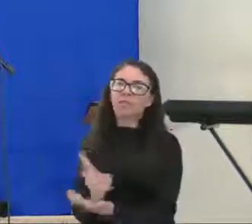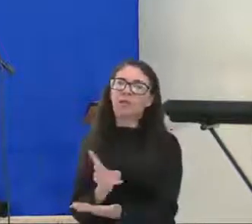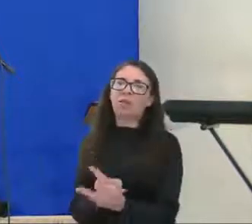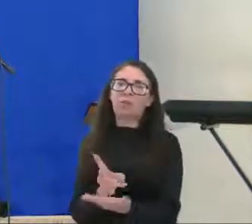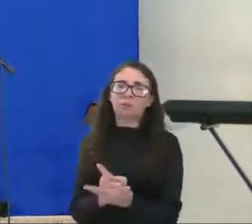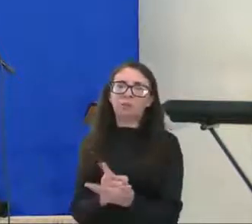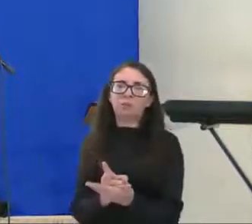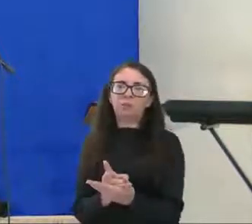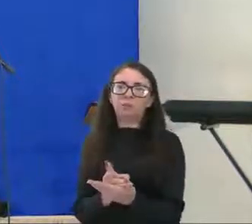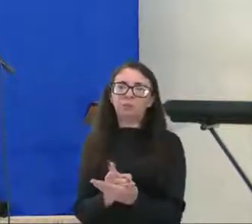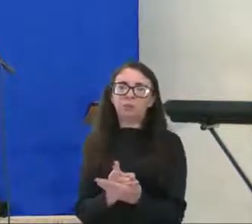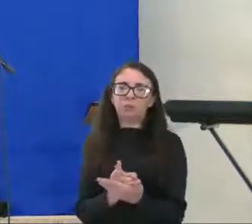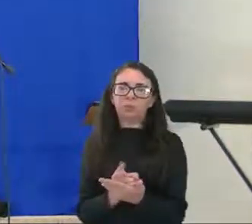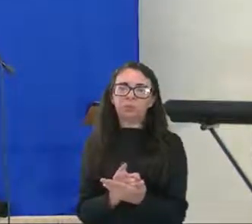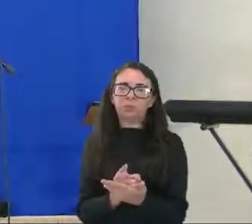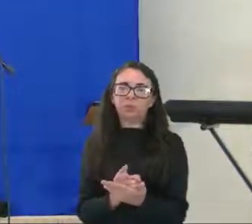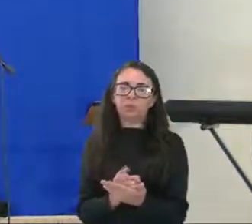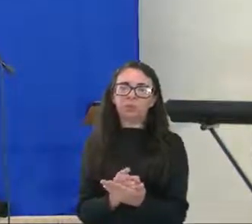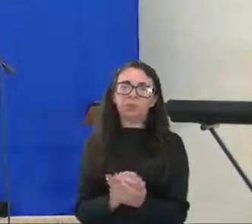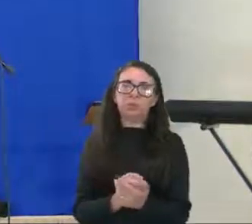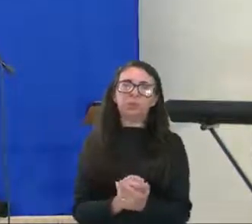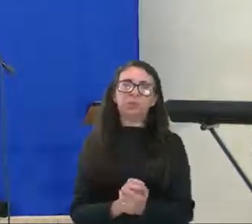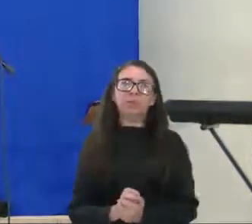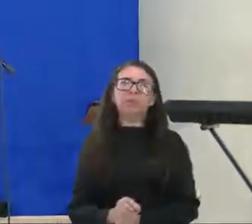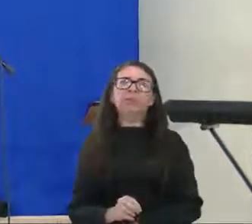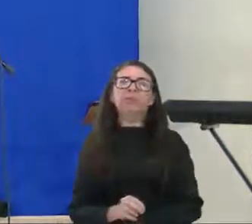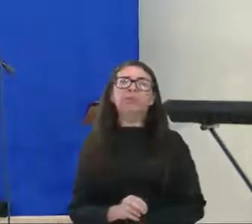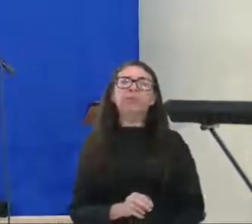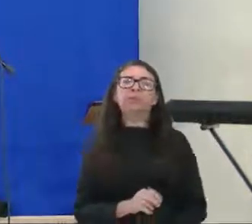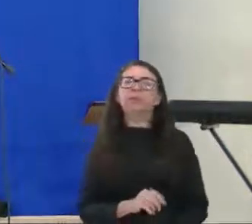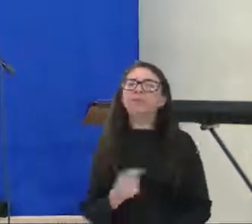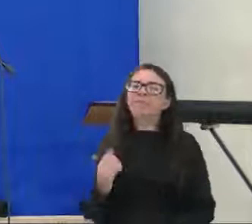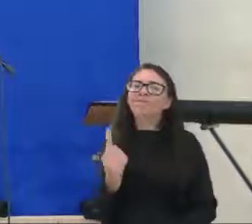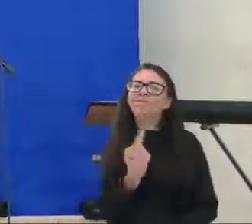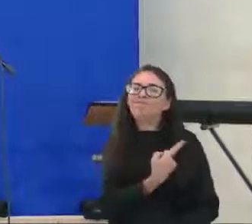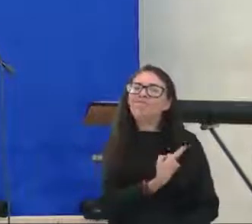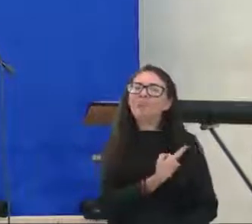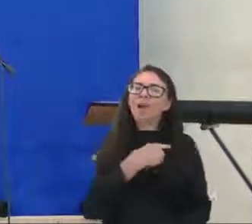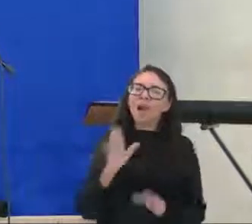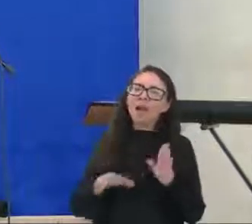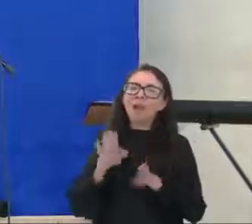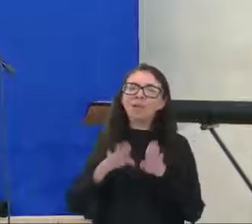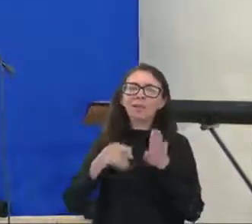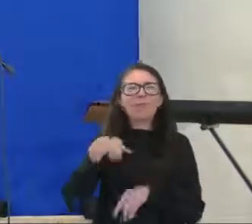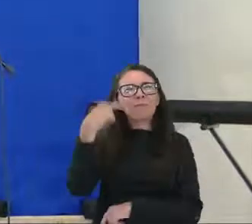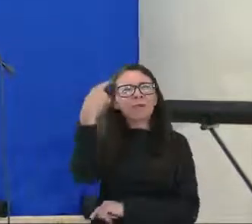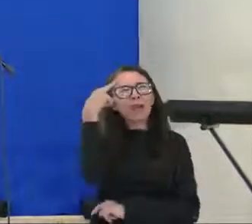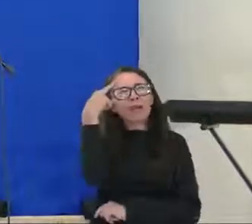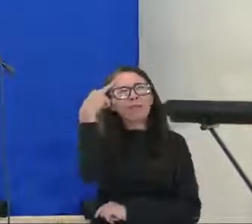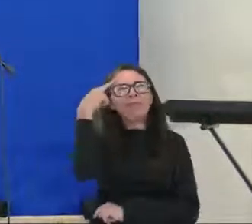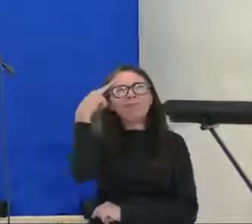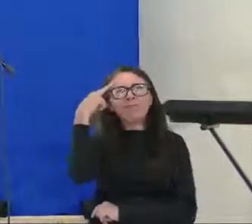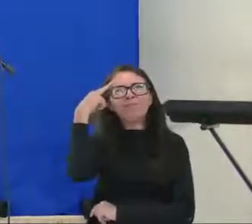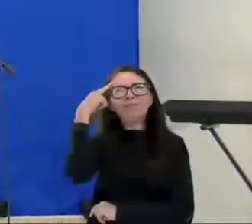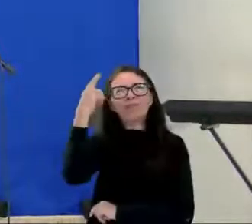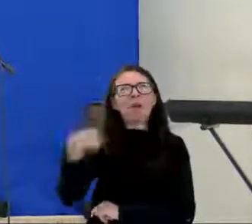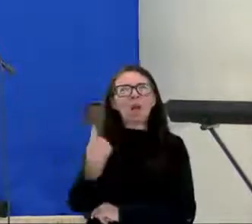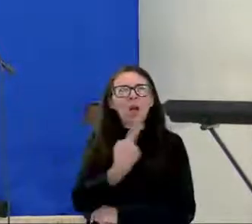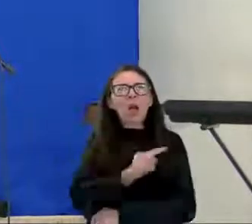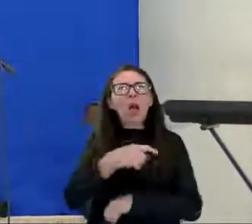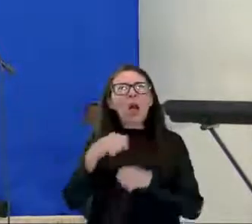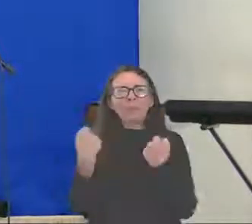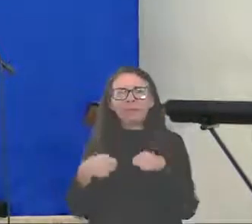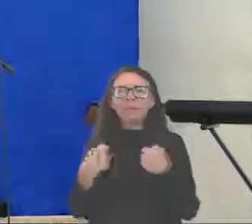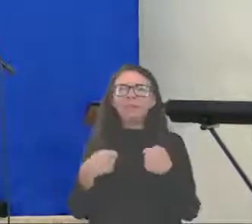Amados, eu falo, nós somos bastante devedores, nós estamos bastante aquém. Eu me sinto, né, irmãos? Olha só.